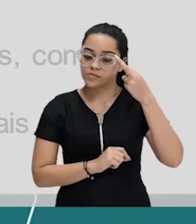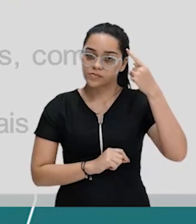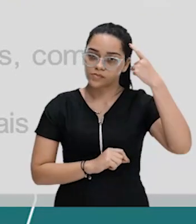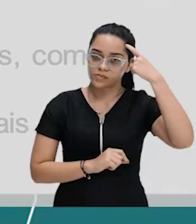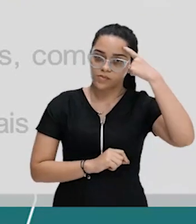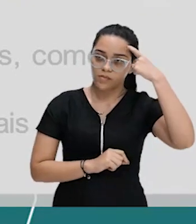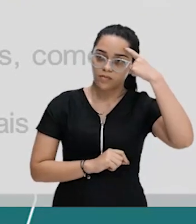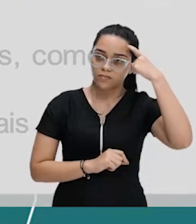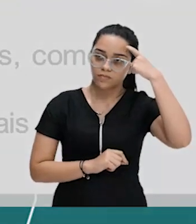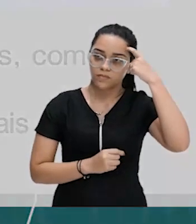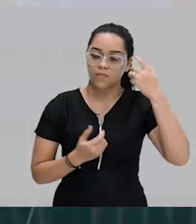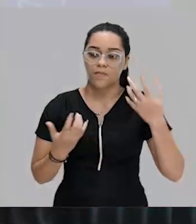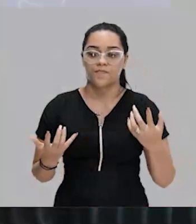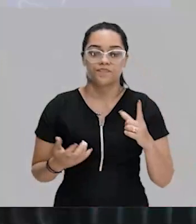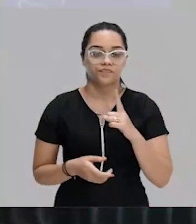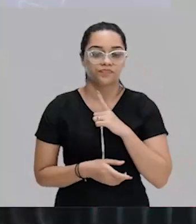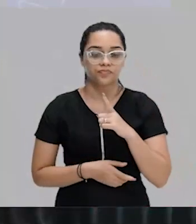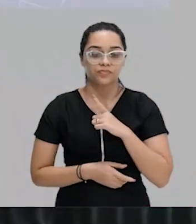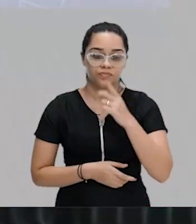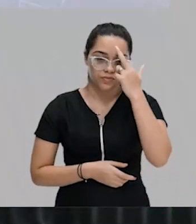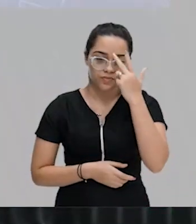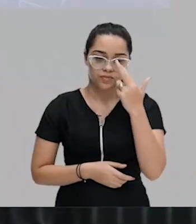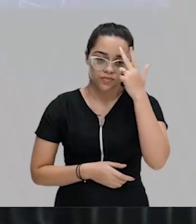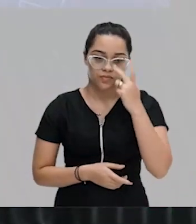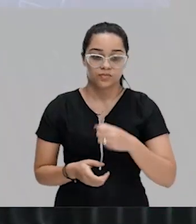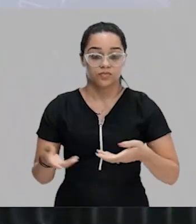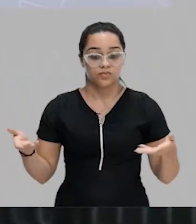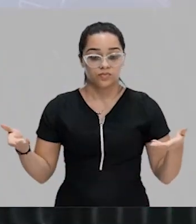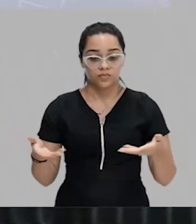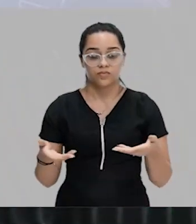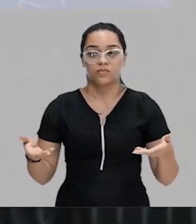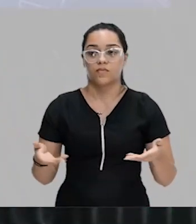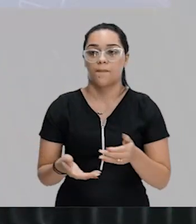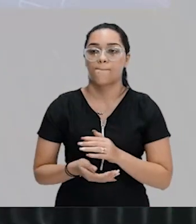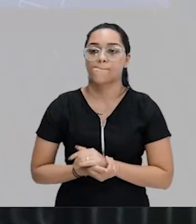pensar sobre a história do tempo presente,